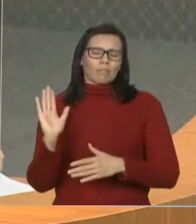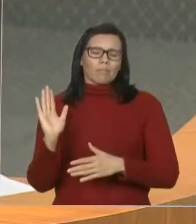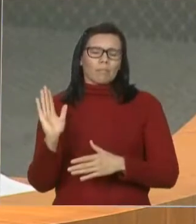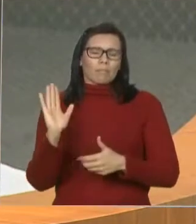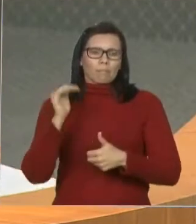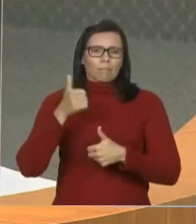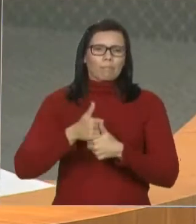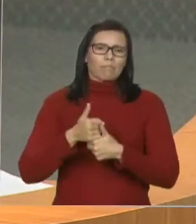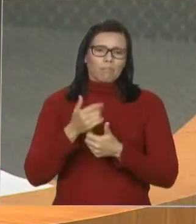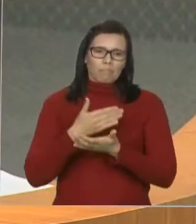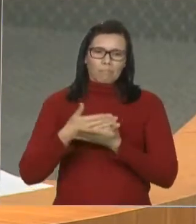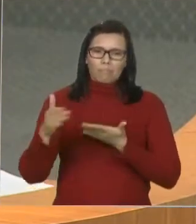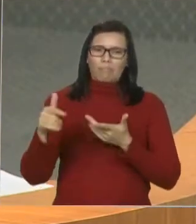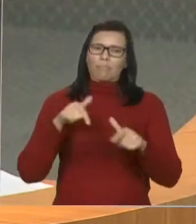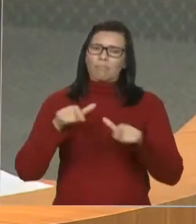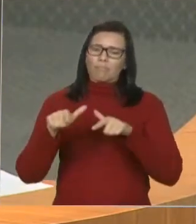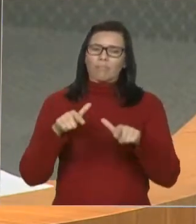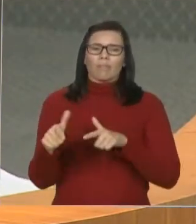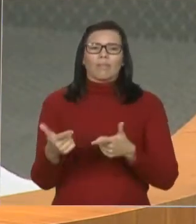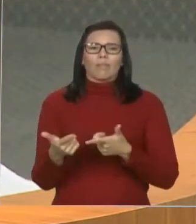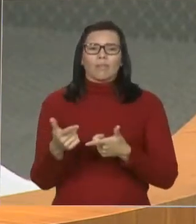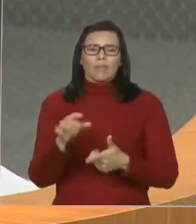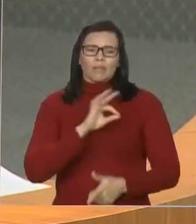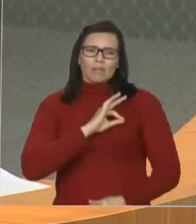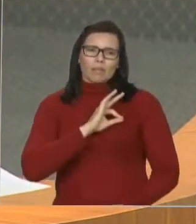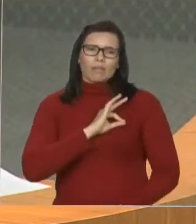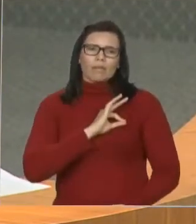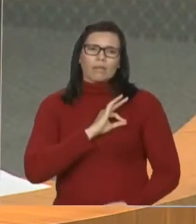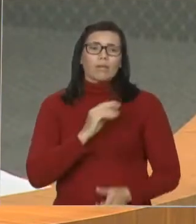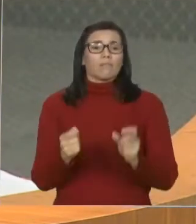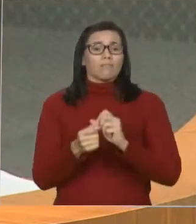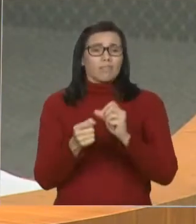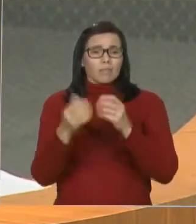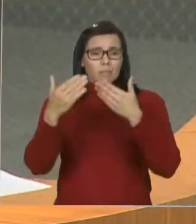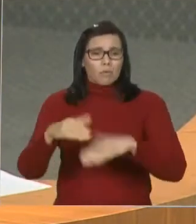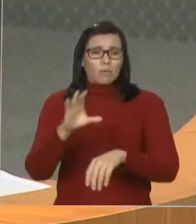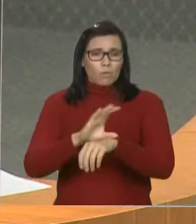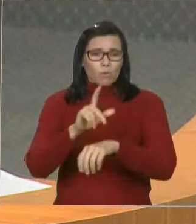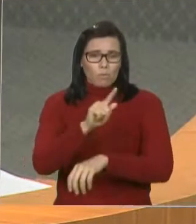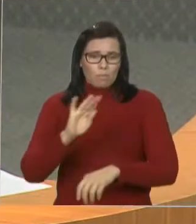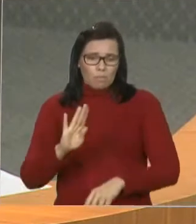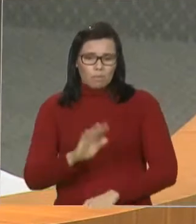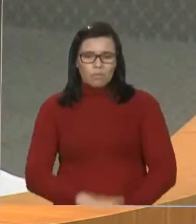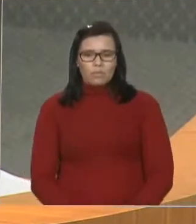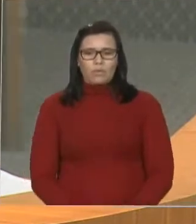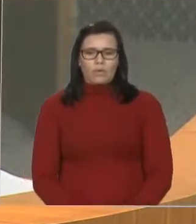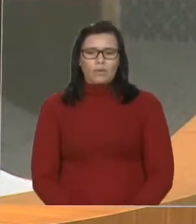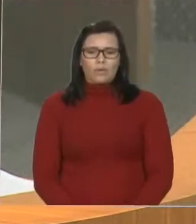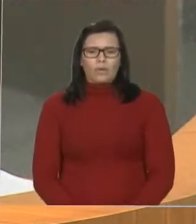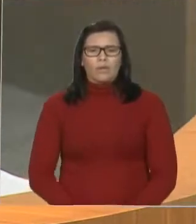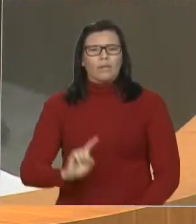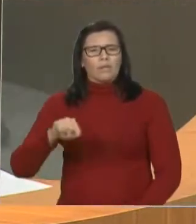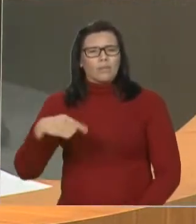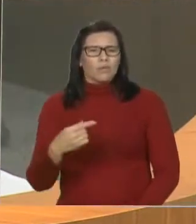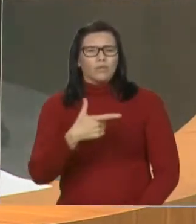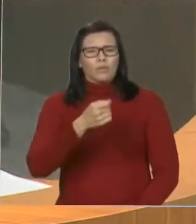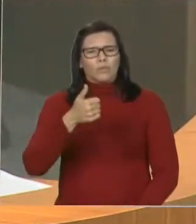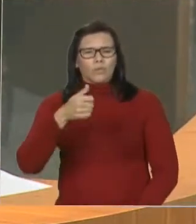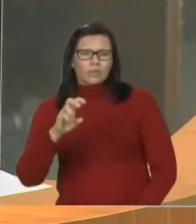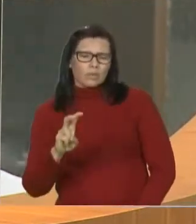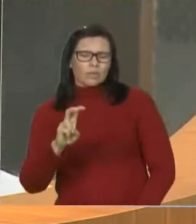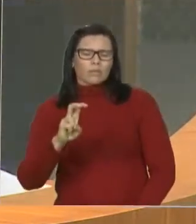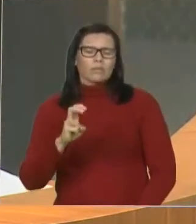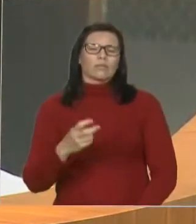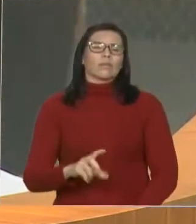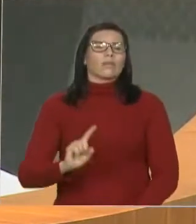Já se passou o ano de 2015, o ano de 2016, e estou esperando o concurso da Polícia Militar em